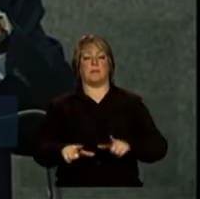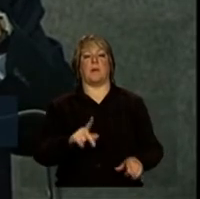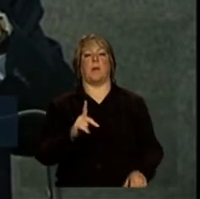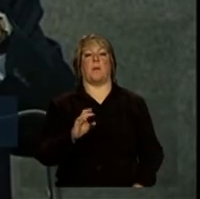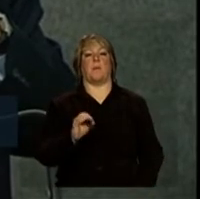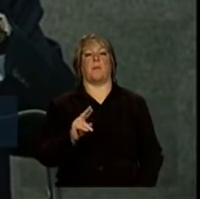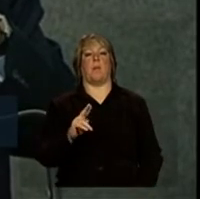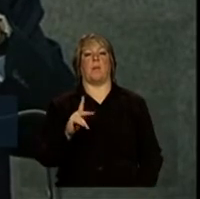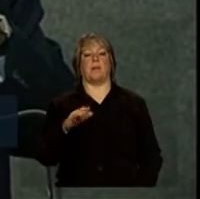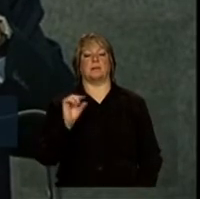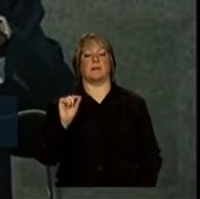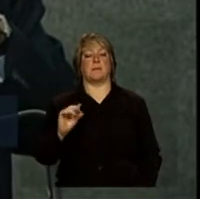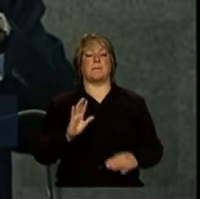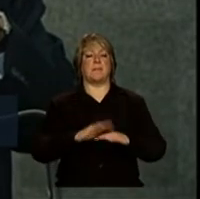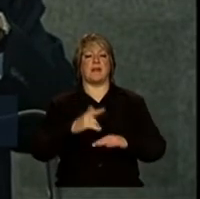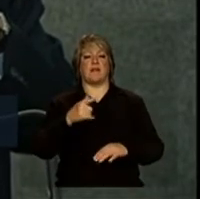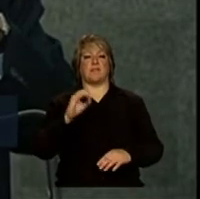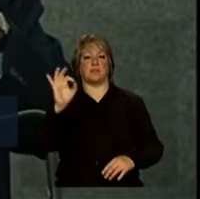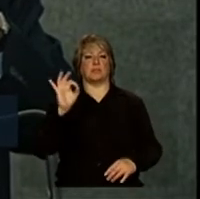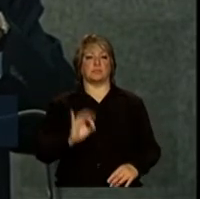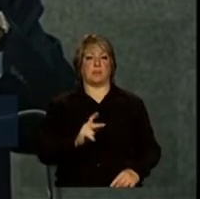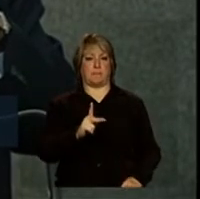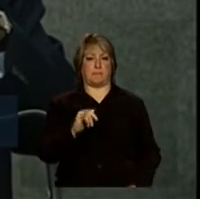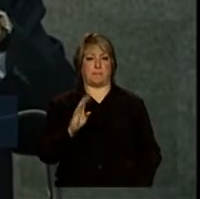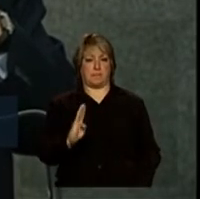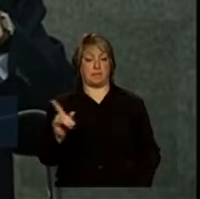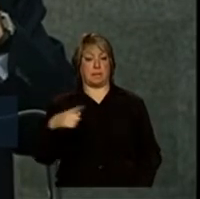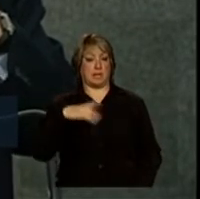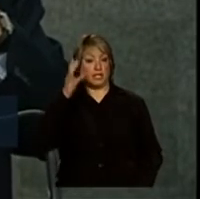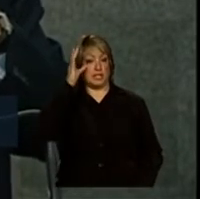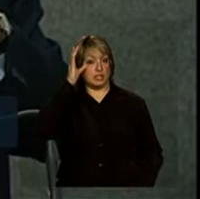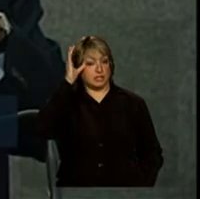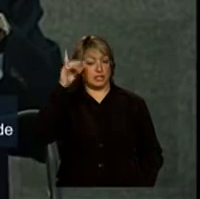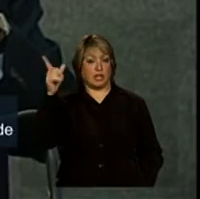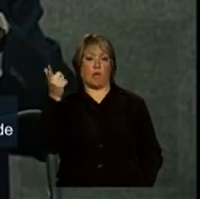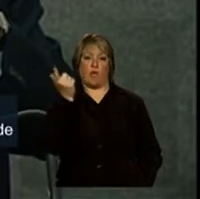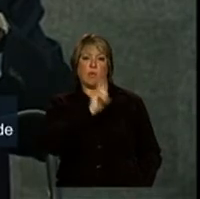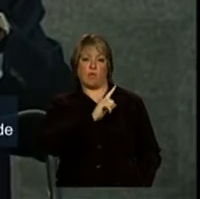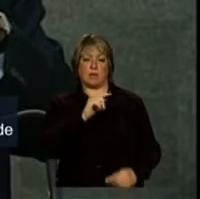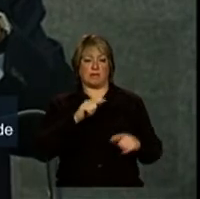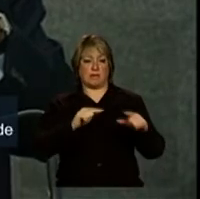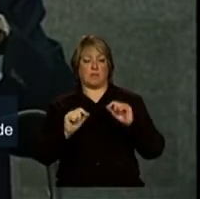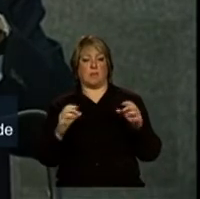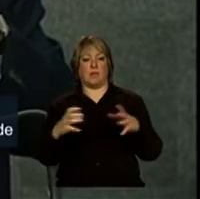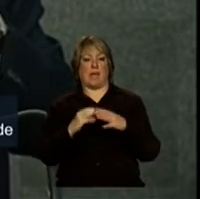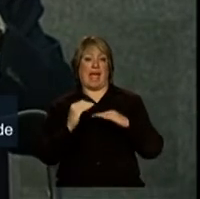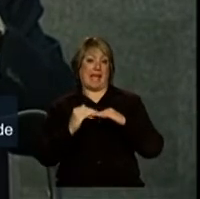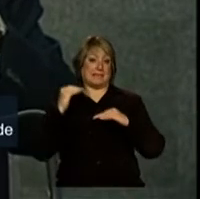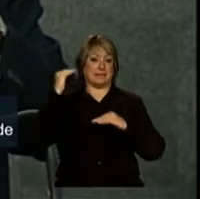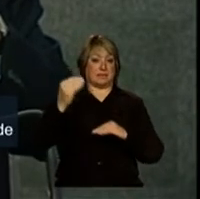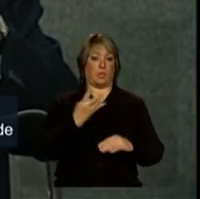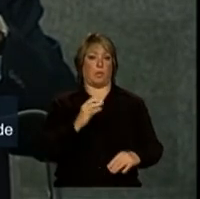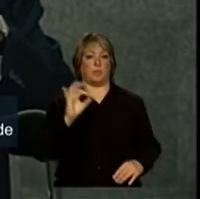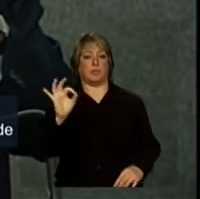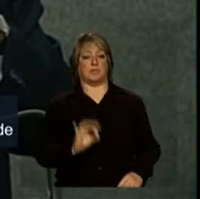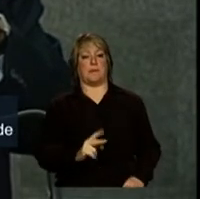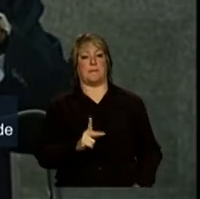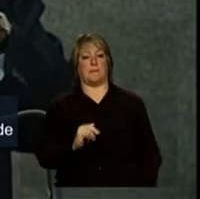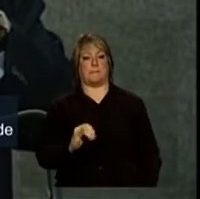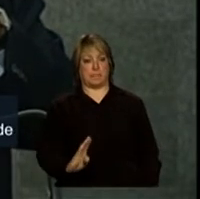abaixo Vinte por cento do PIB uma China tá conseguindo trabalhar com números acima de quarenta por cento do